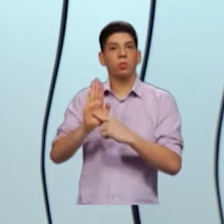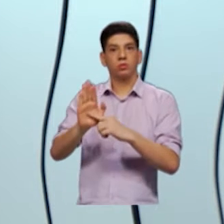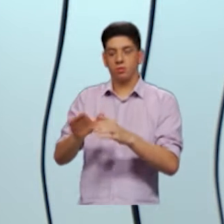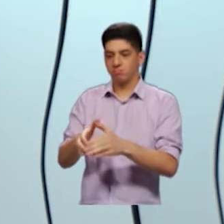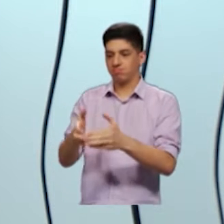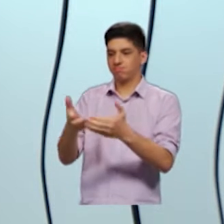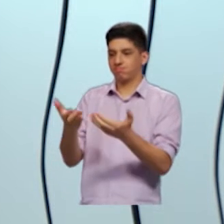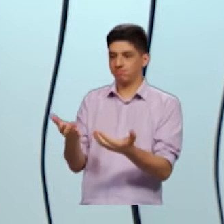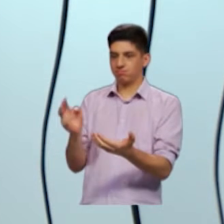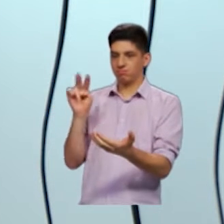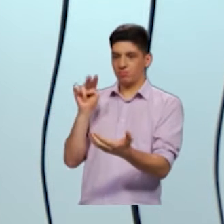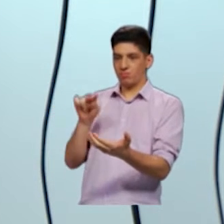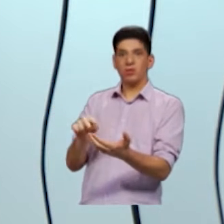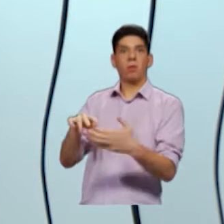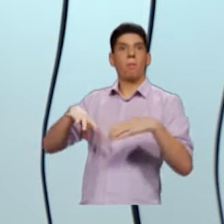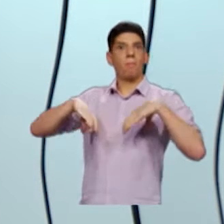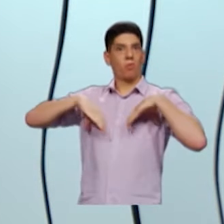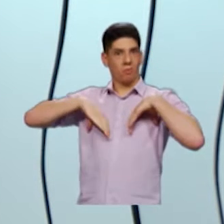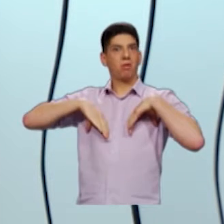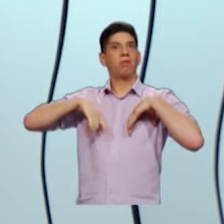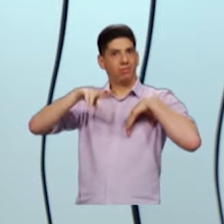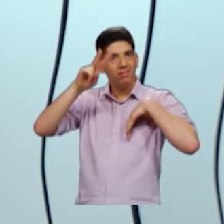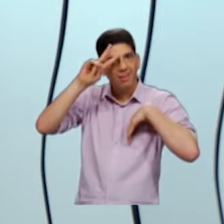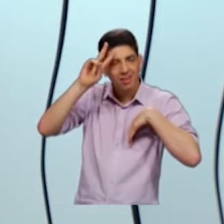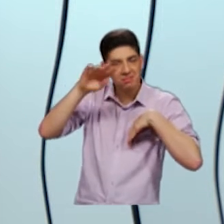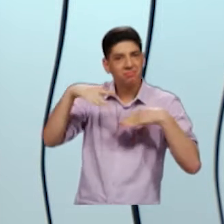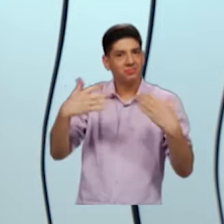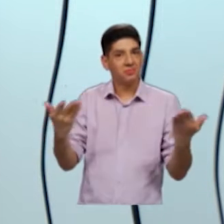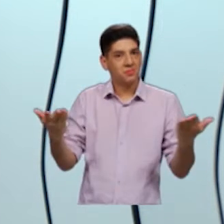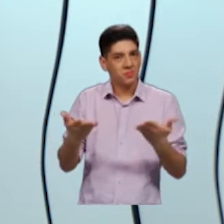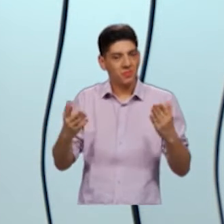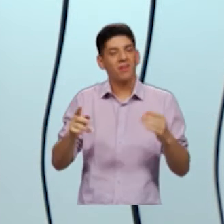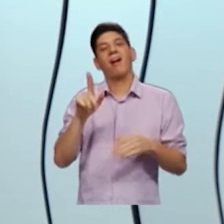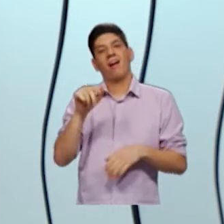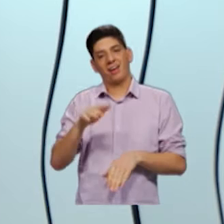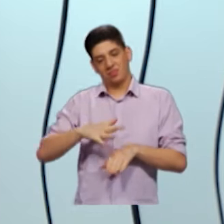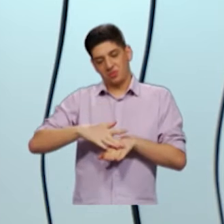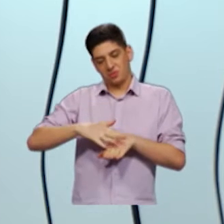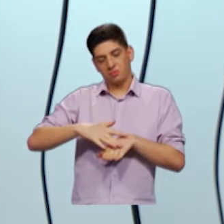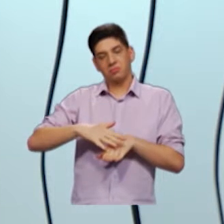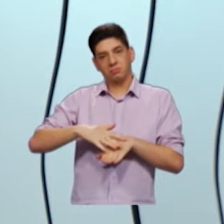você lembra? E agora, hoje, nós vamos falar das doenças que podem